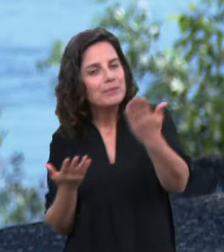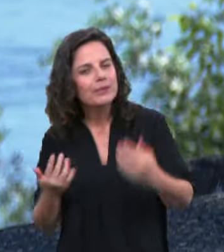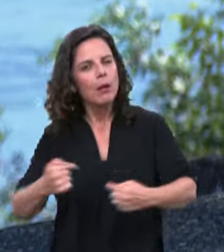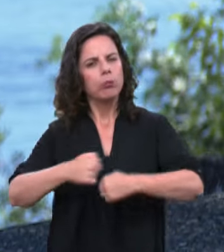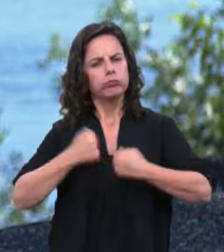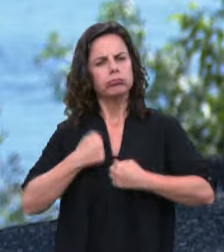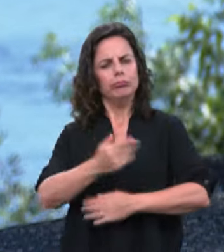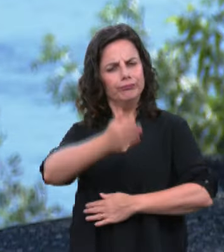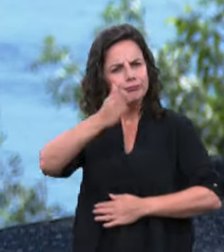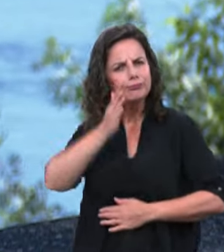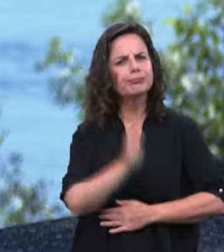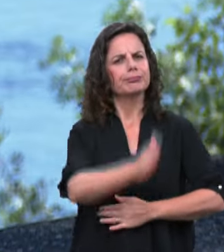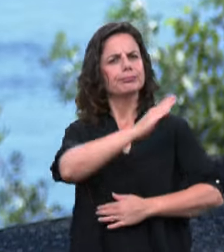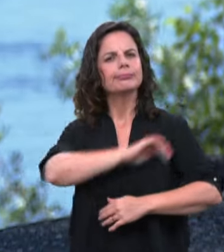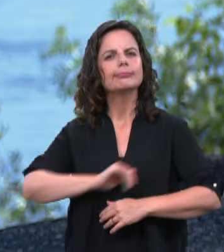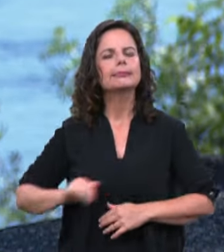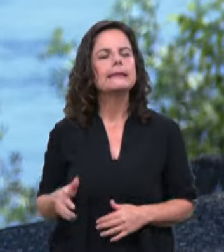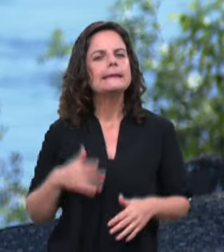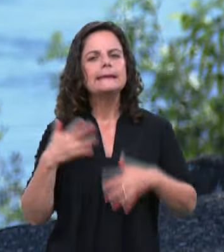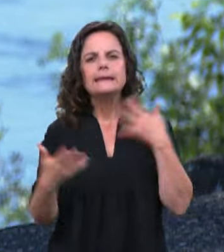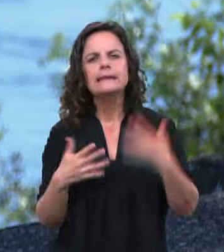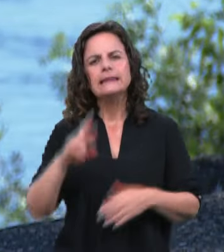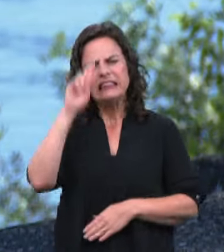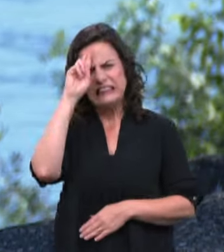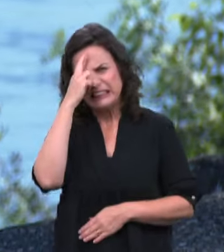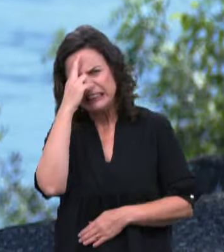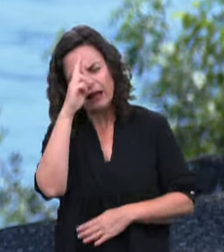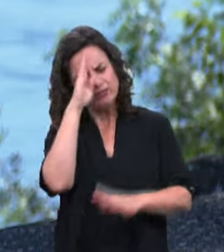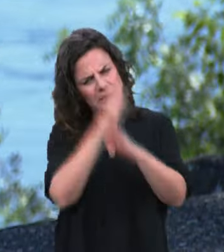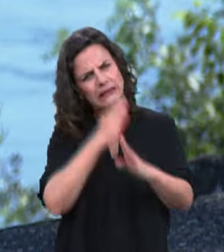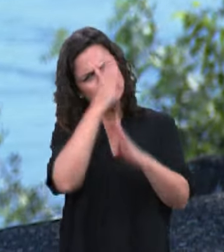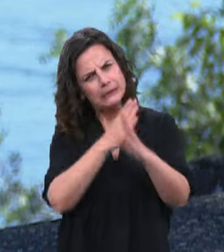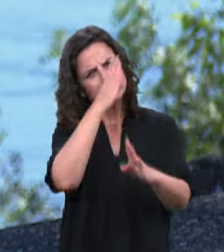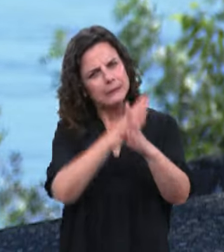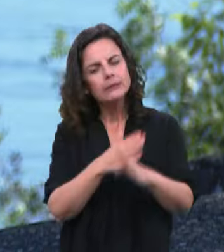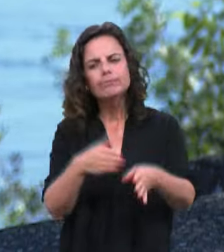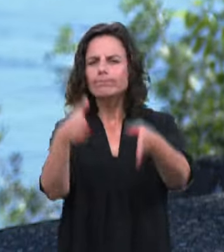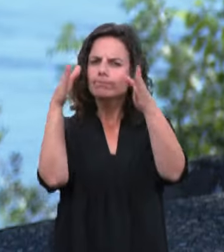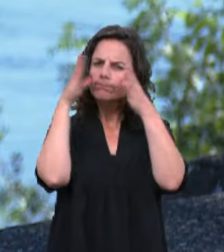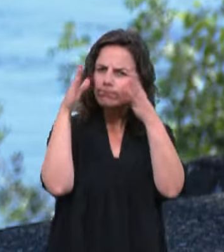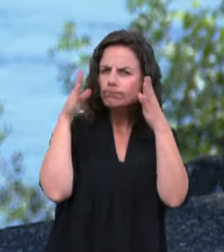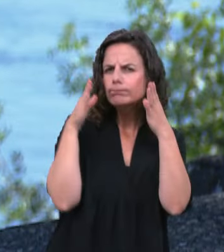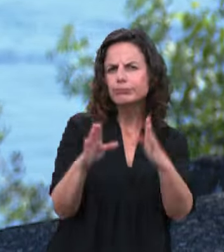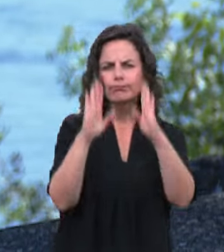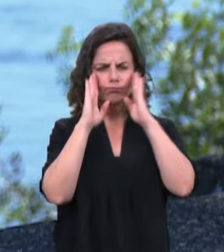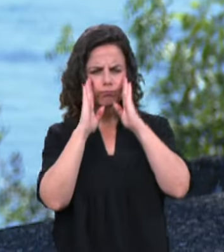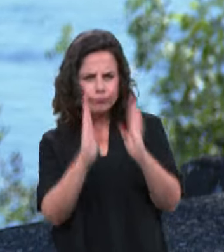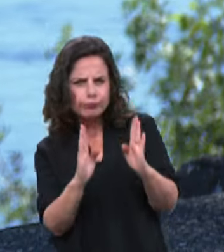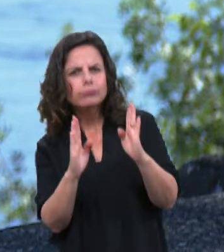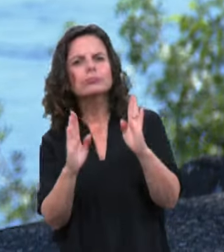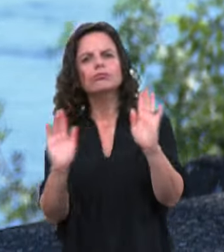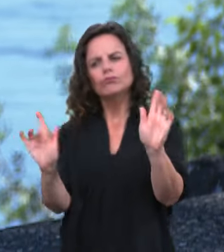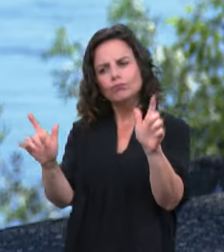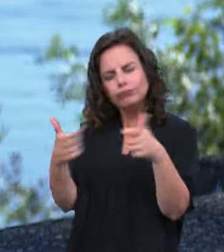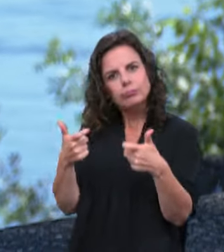a autodeterminação, a resiliência, o foco, a